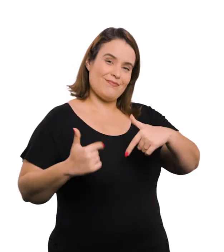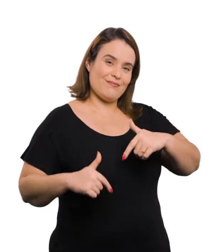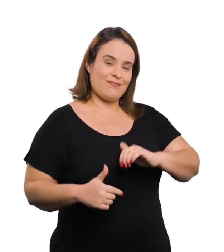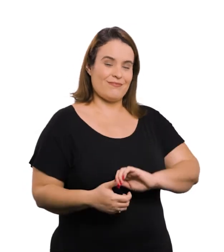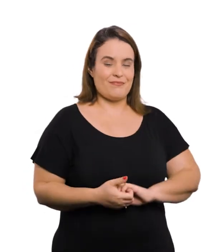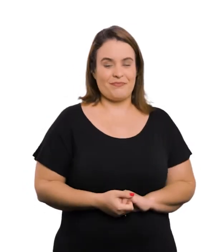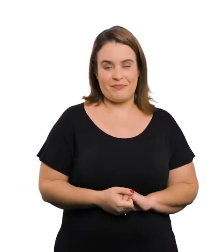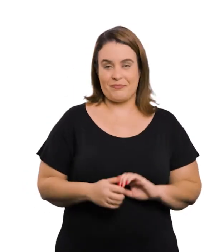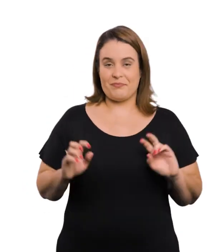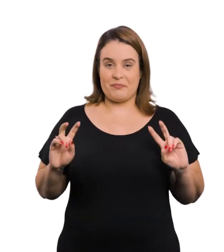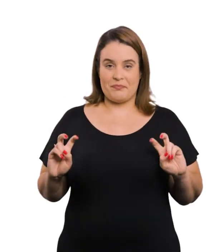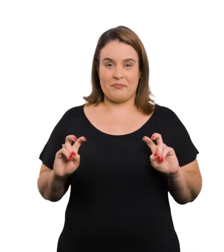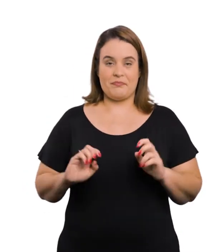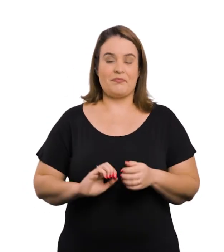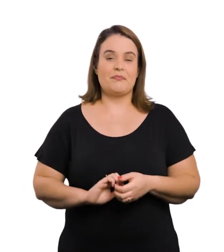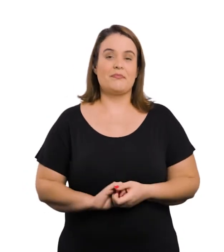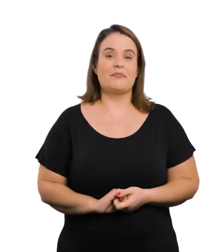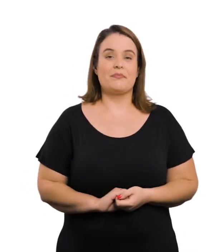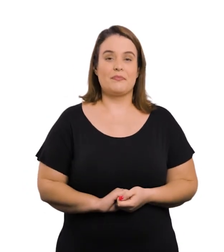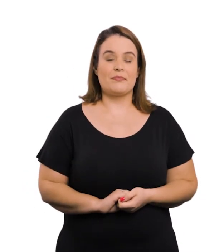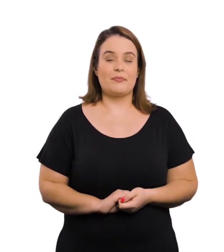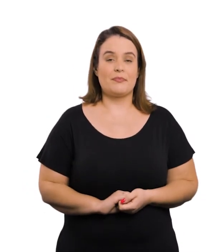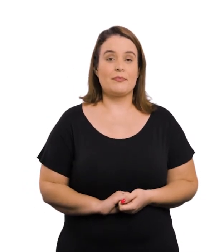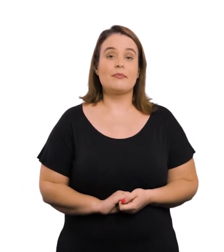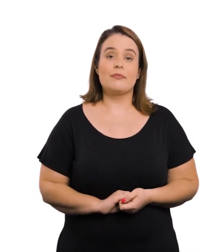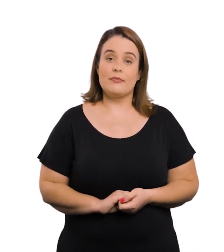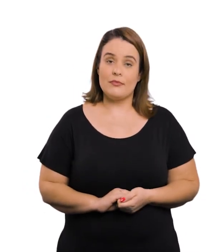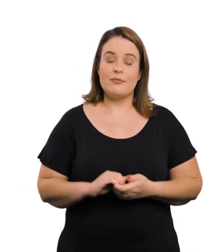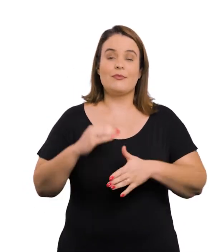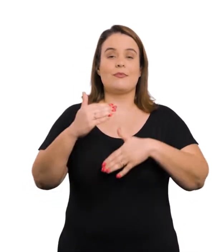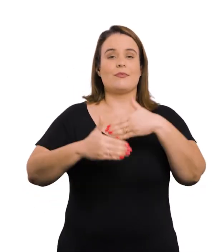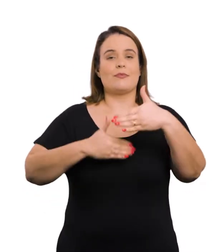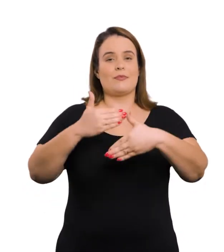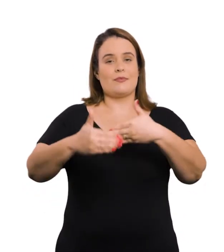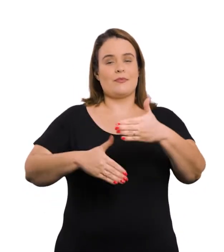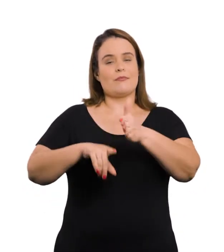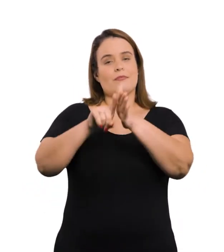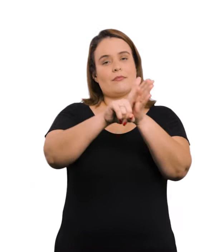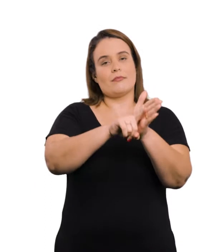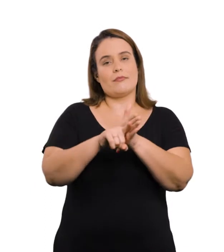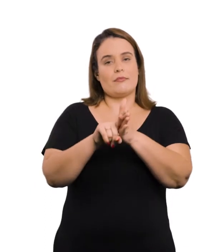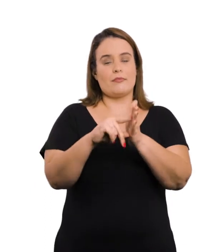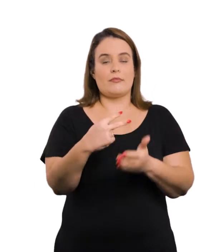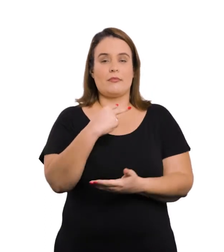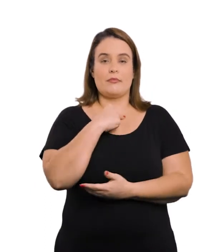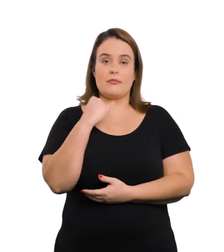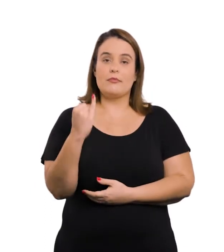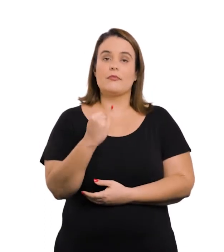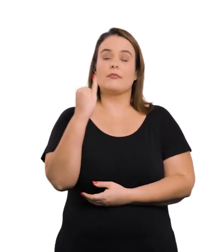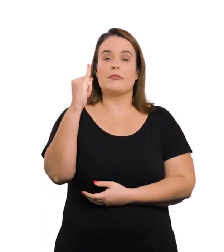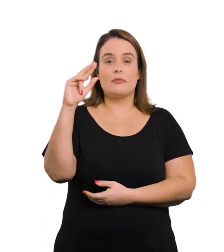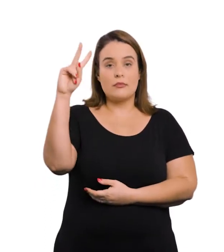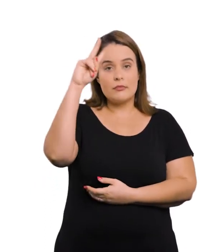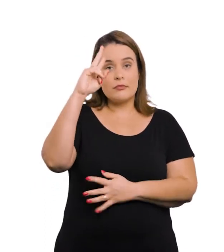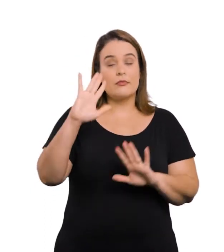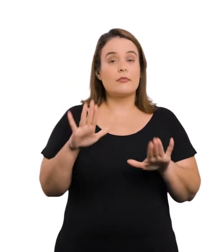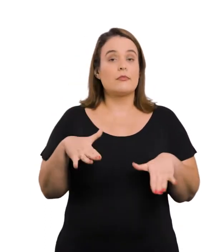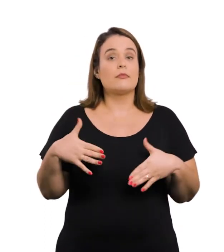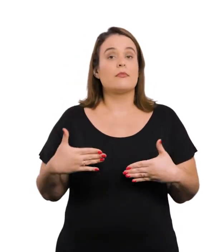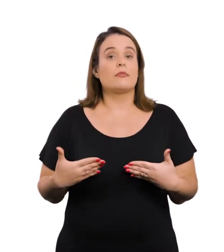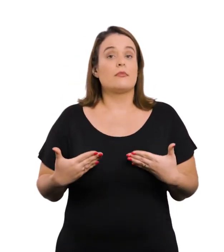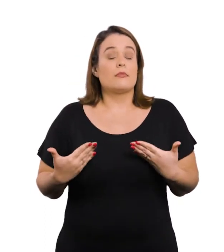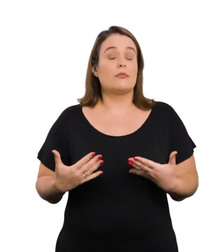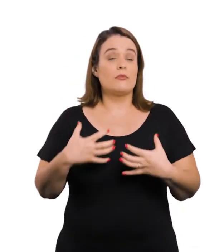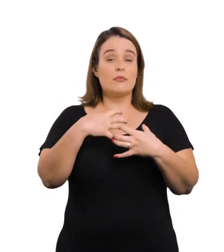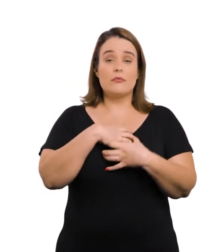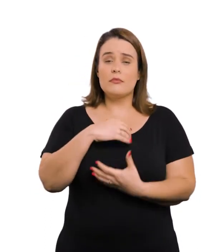realizar o trabalho. Fecha aspas. Ainda neste processo de mapeamento das vagas, é importante identificar quais são